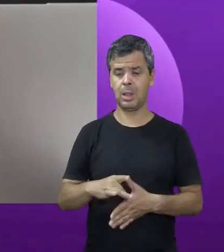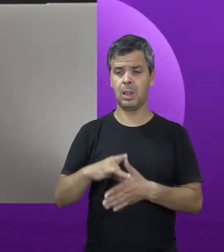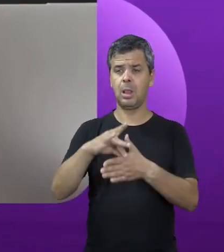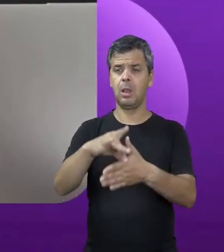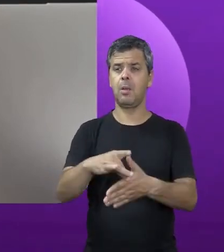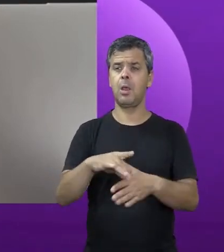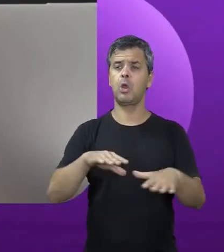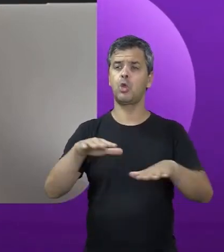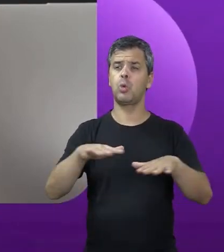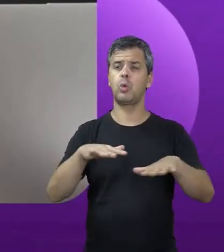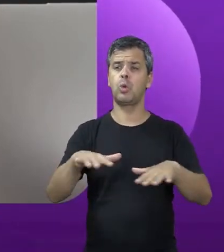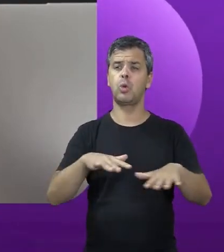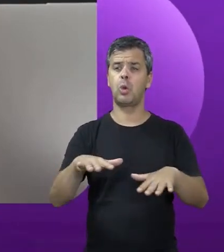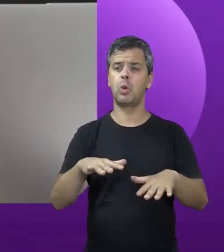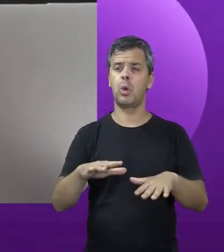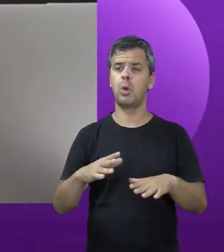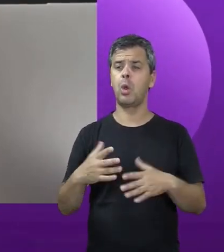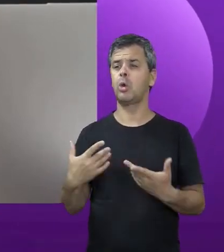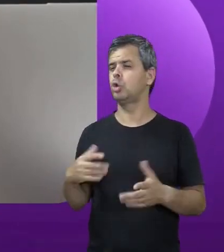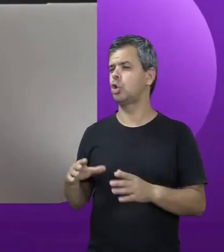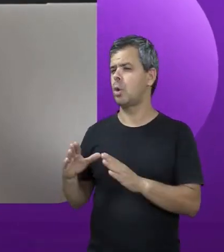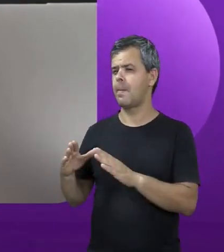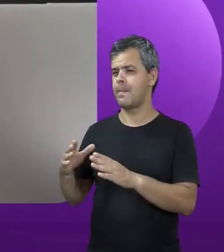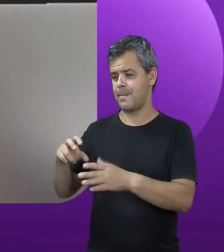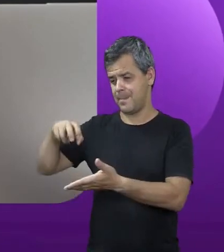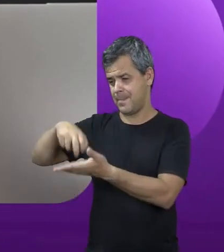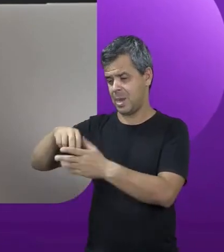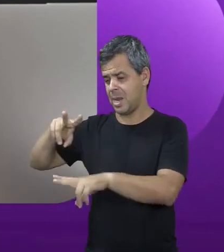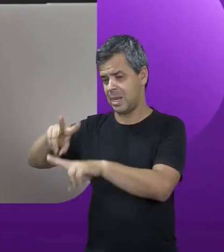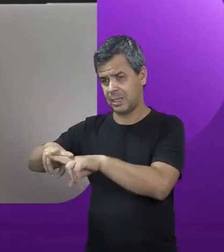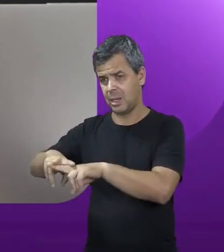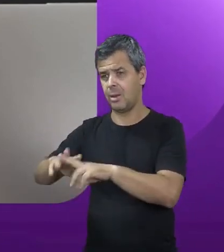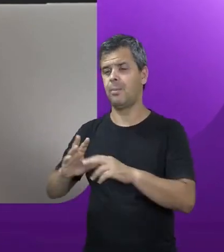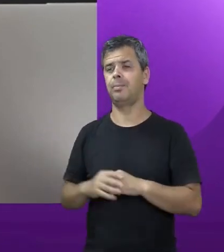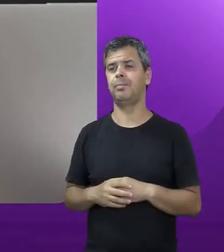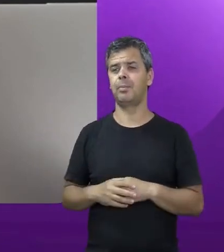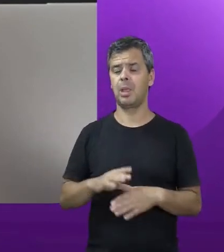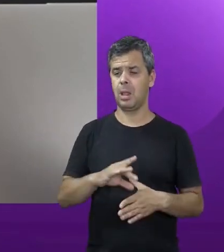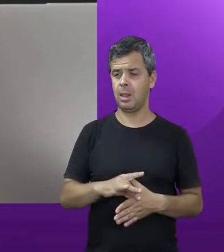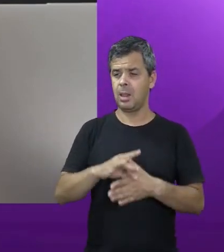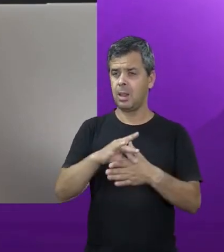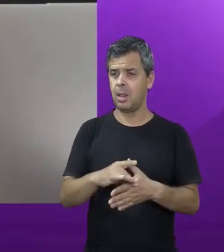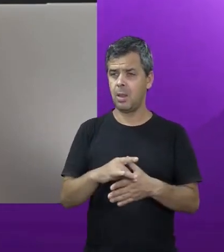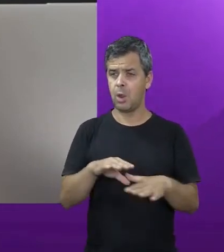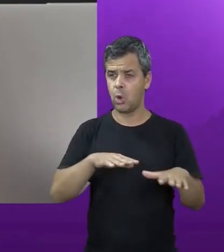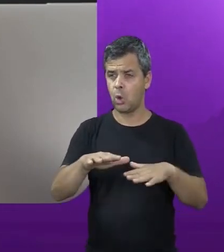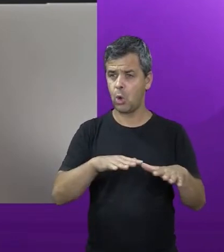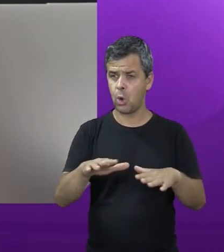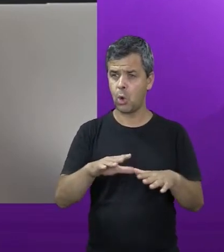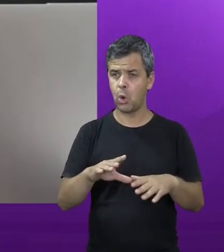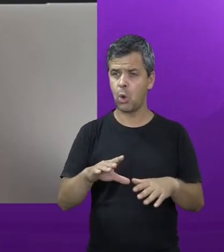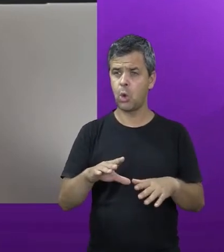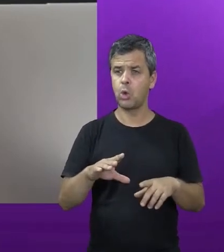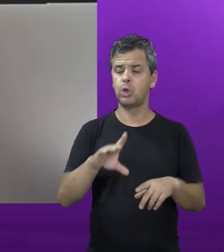né, dos movimentos de desencarceramento, para as maiores lideranças que você olha, para os movimentos de